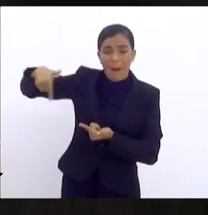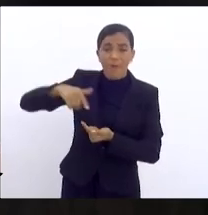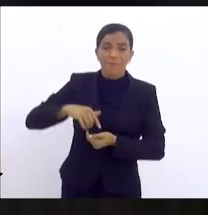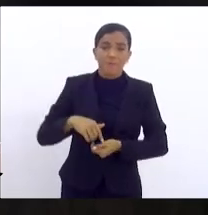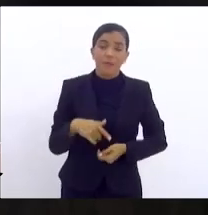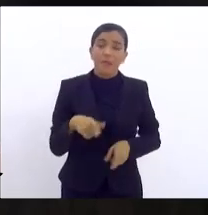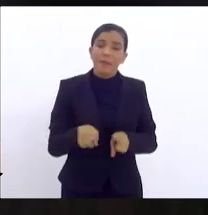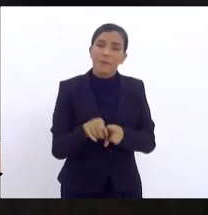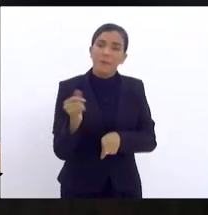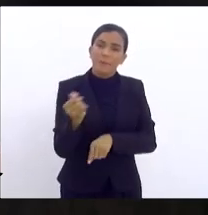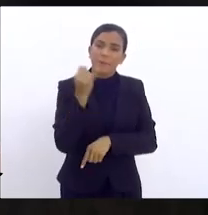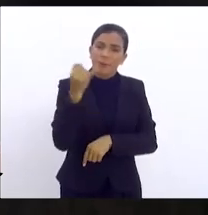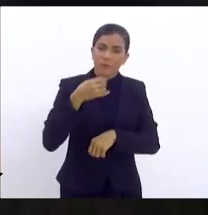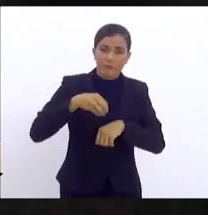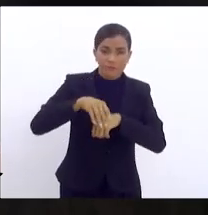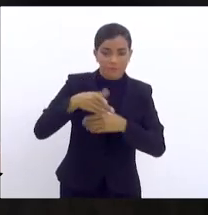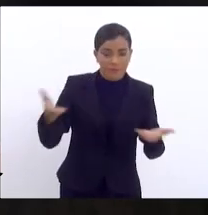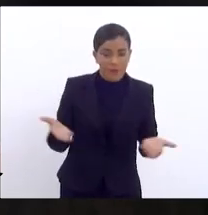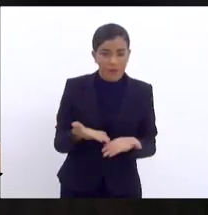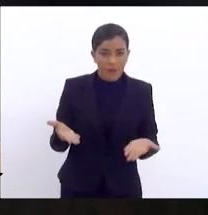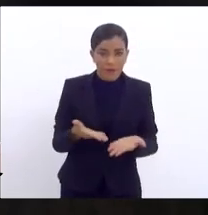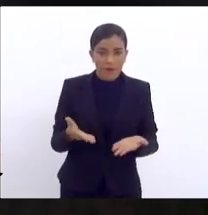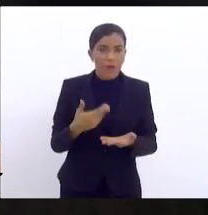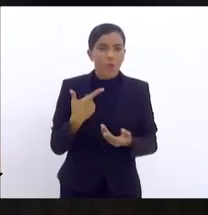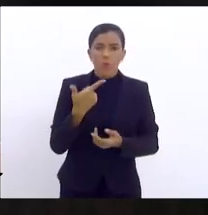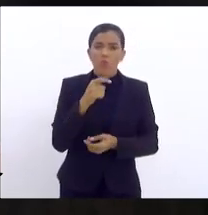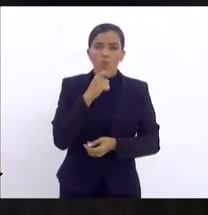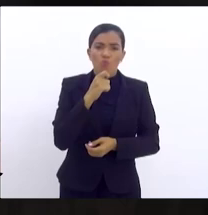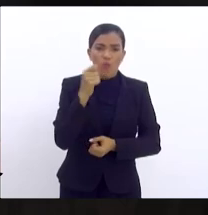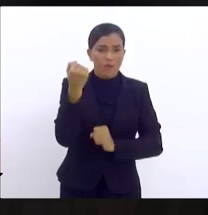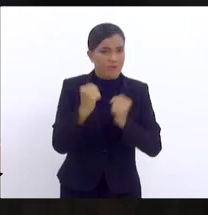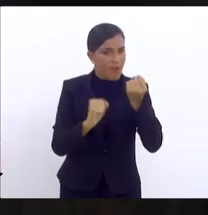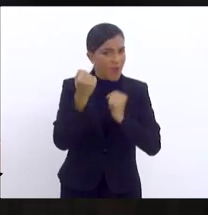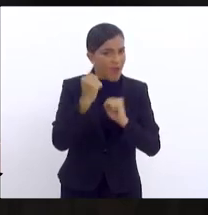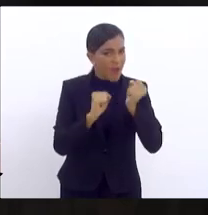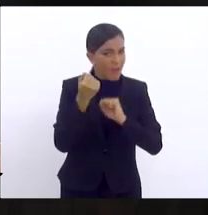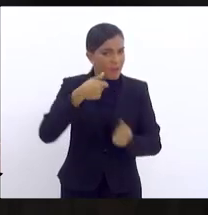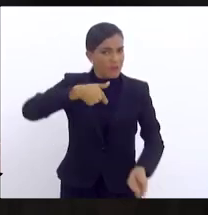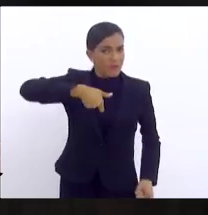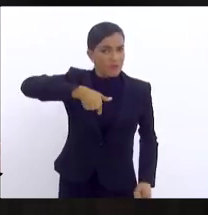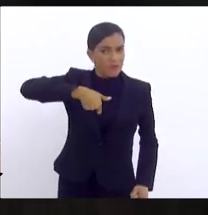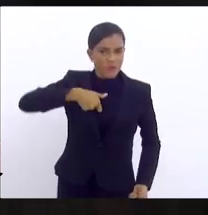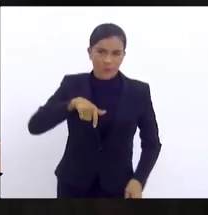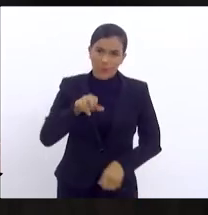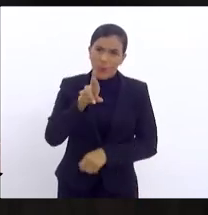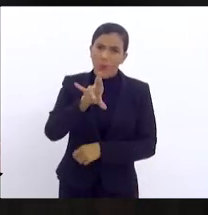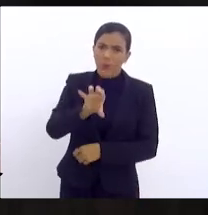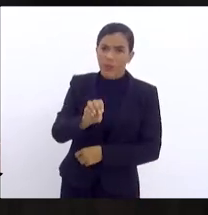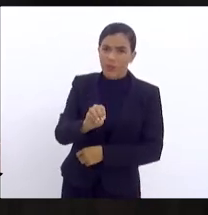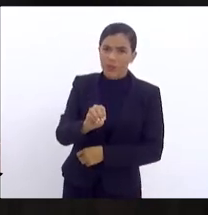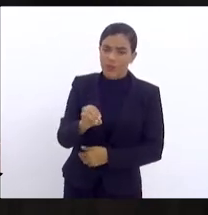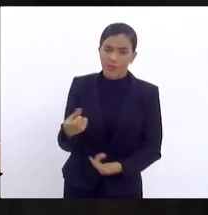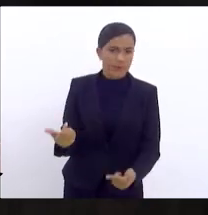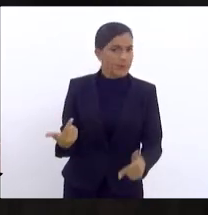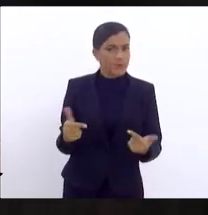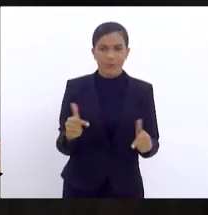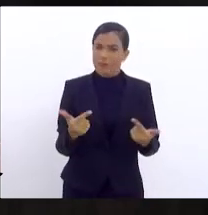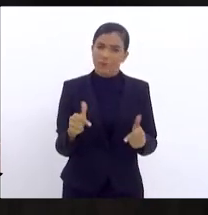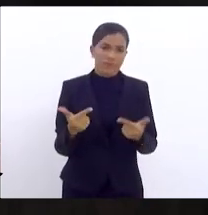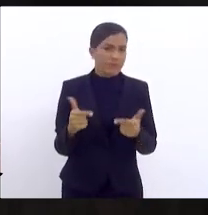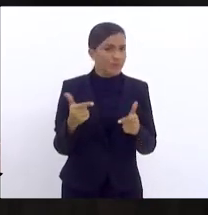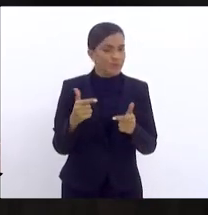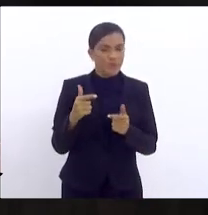aqui que não existe fábrica de fuzis no Rio de Janeiro não tem